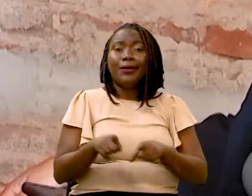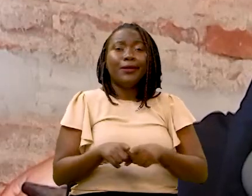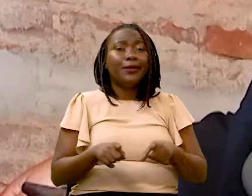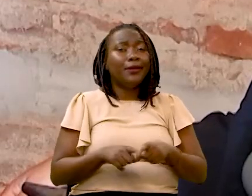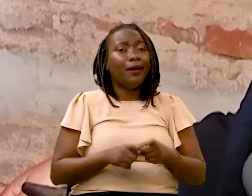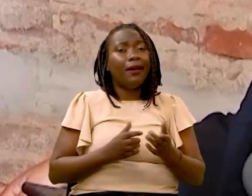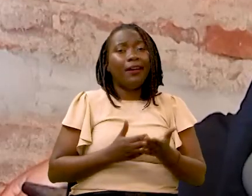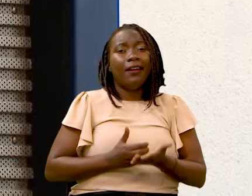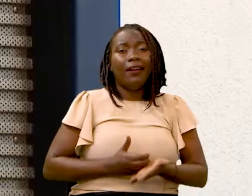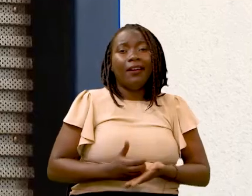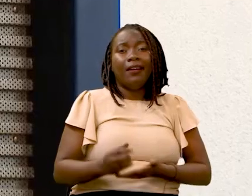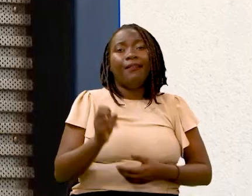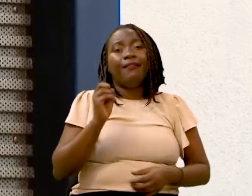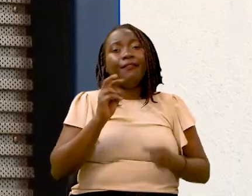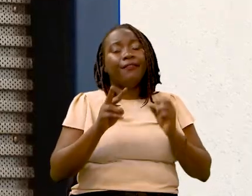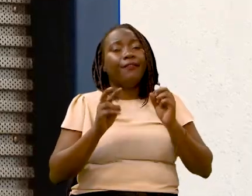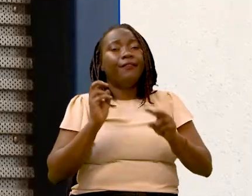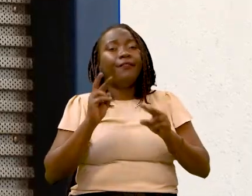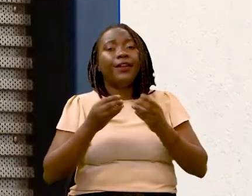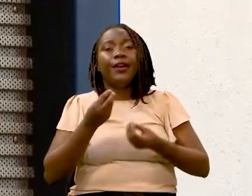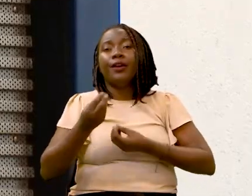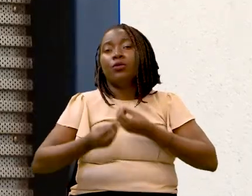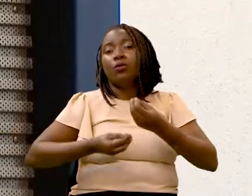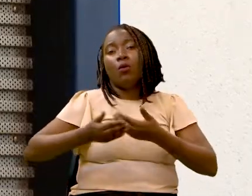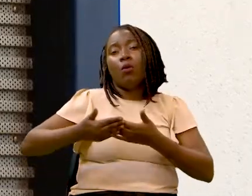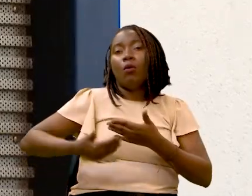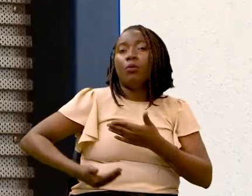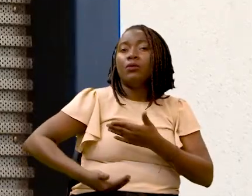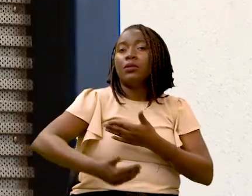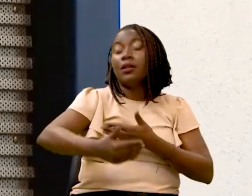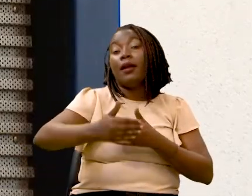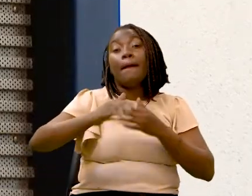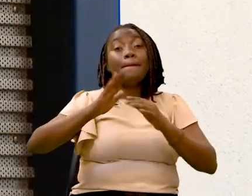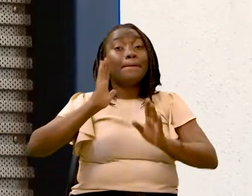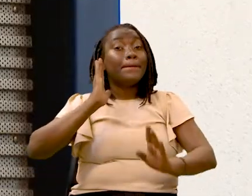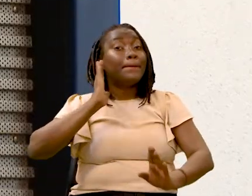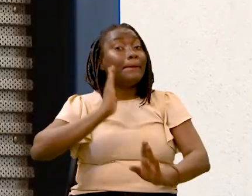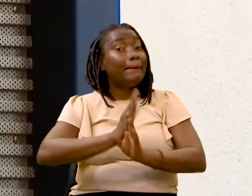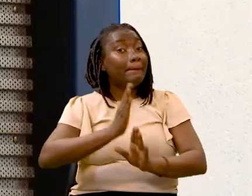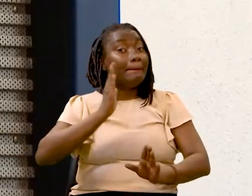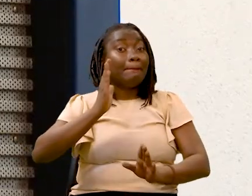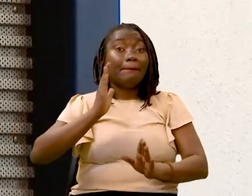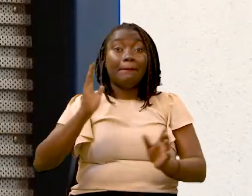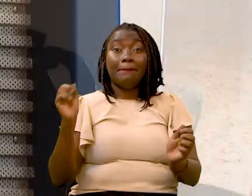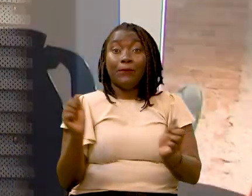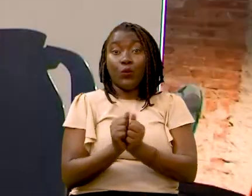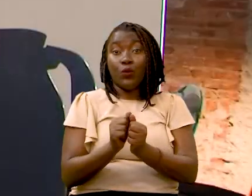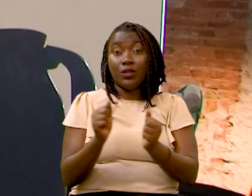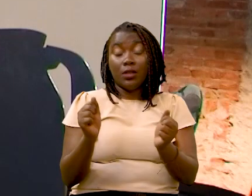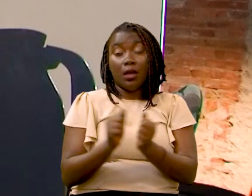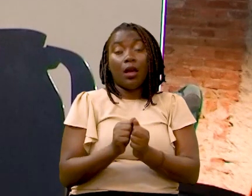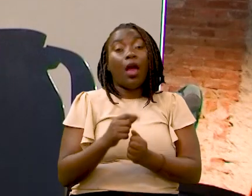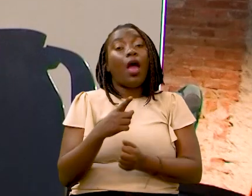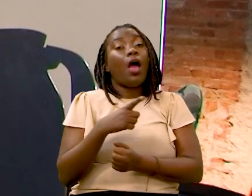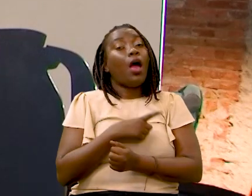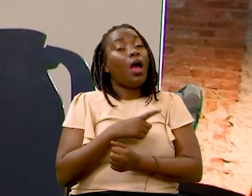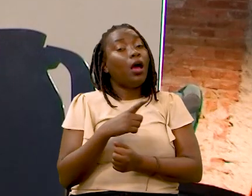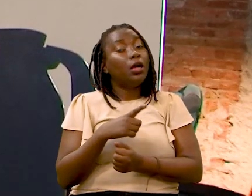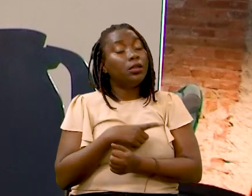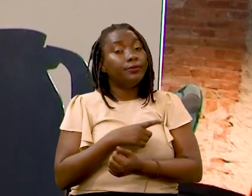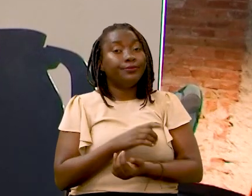acervo. E também estava engatinhando, né? Vendo como seria. Só que o